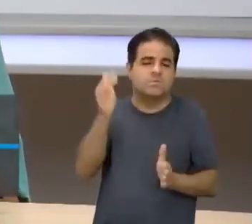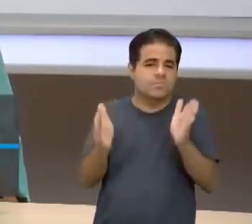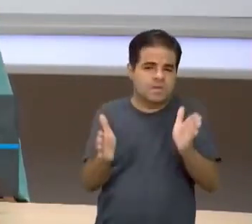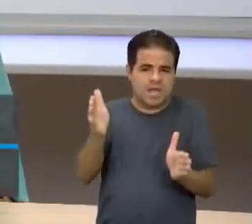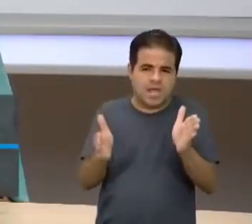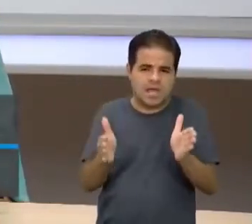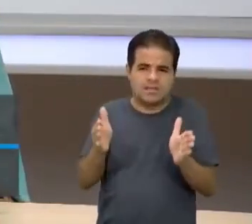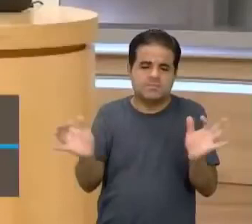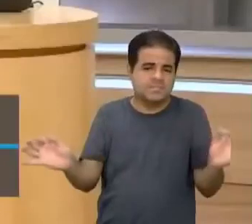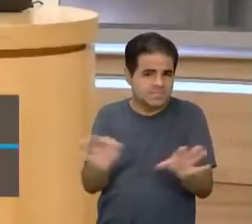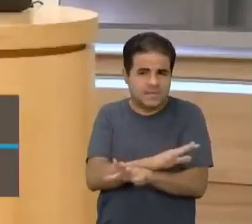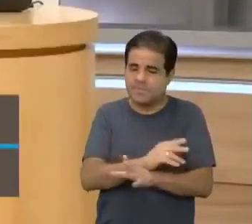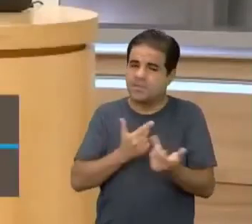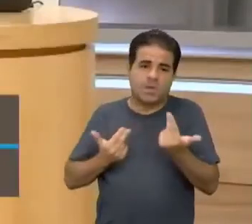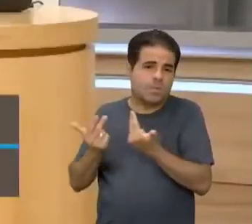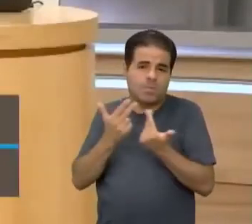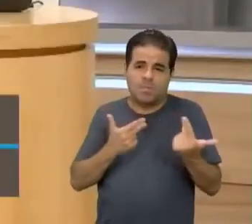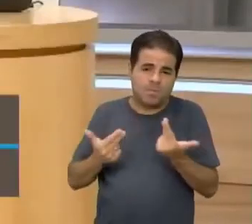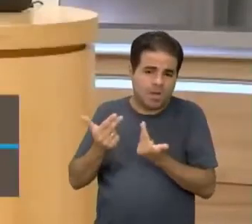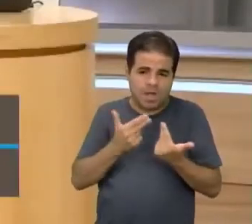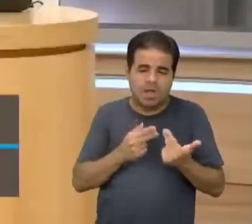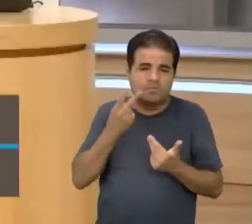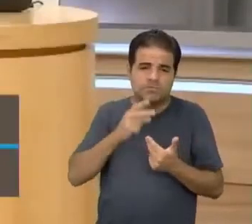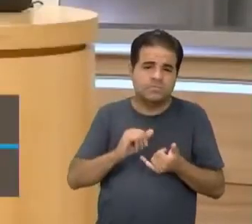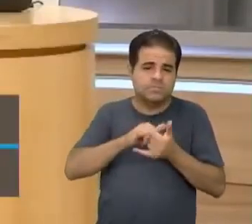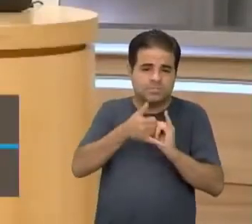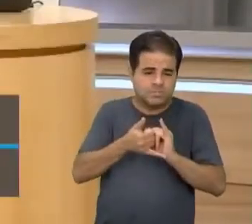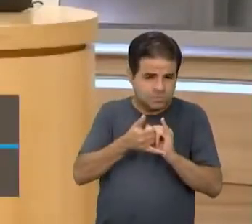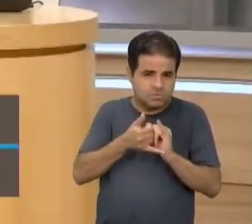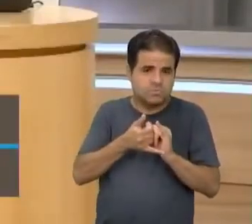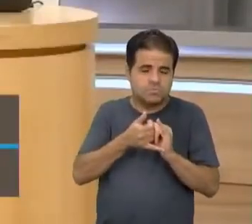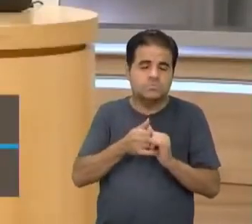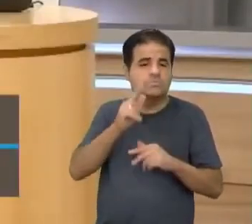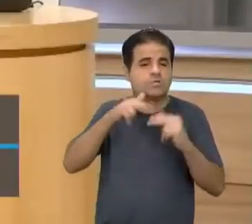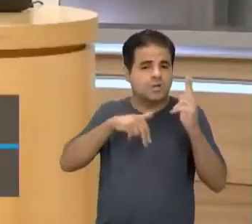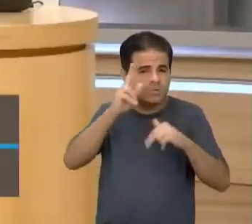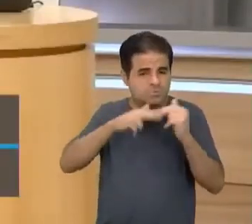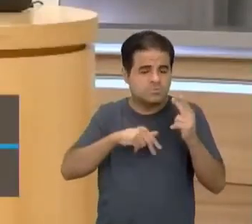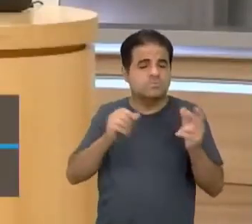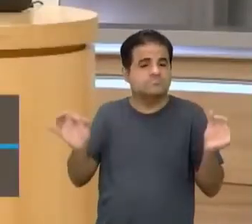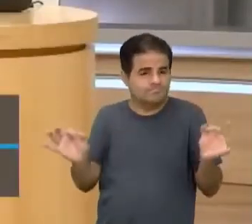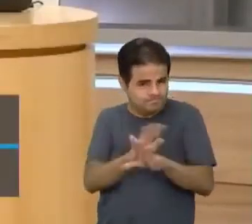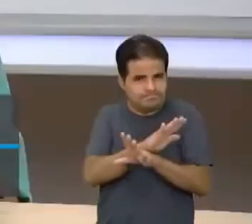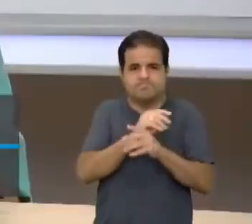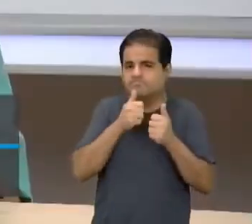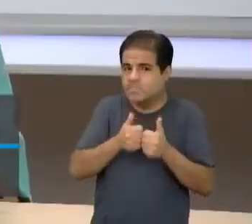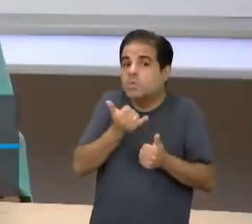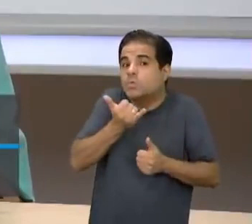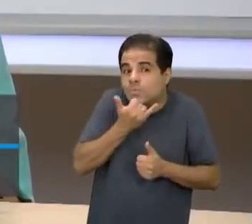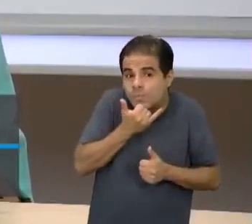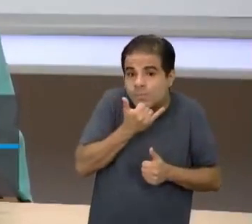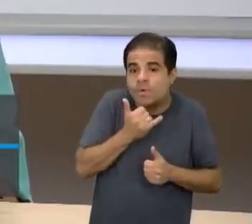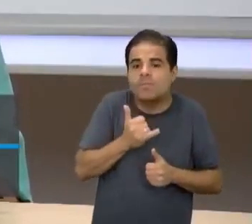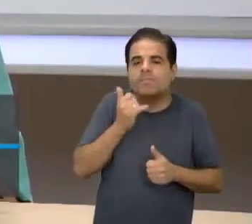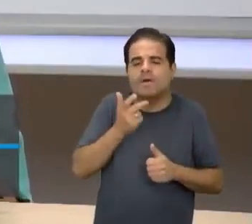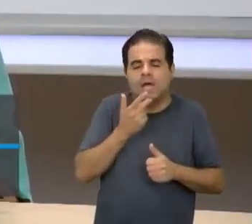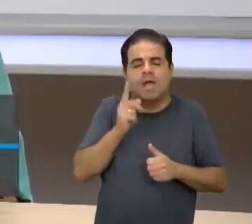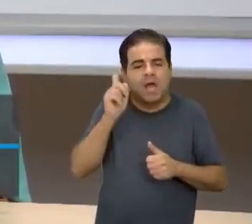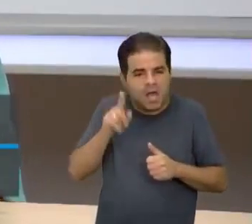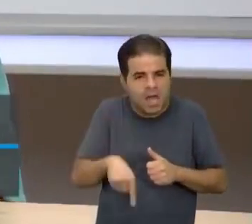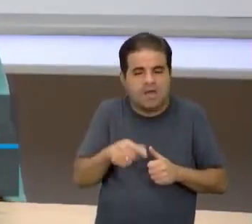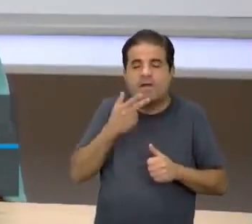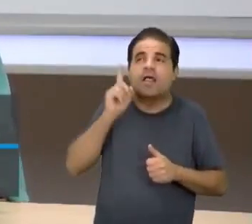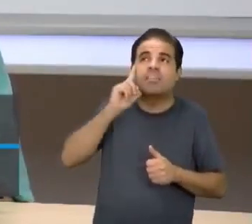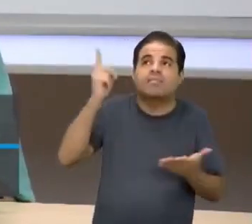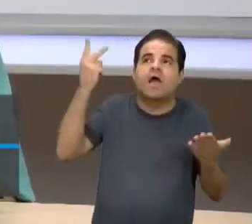de encerramento é o mesmo. É lá dia 20 de junho, se eu não me engano, o encerramento, tá, gente? Desculpa se eu estiver falando alguma